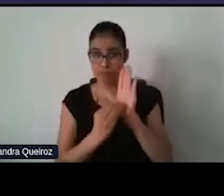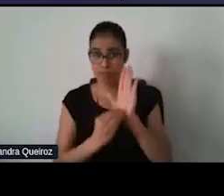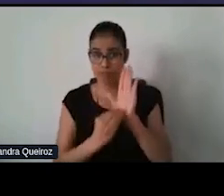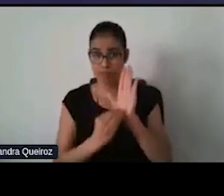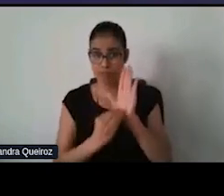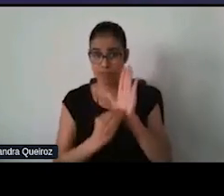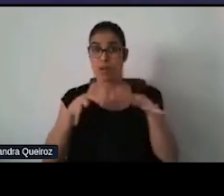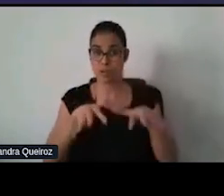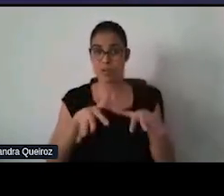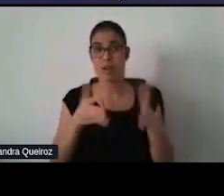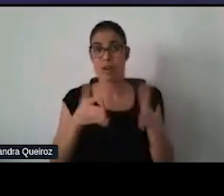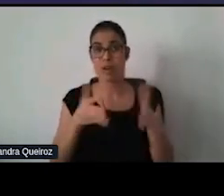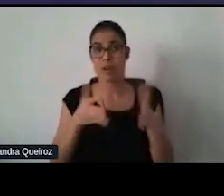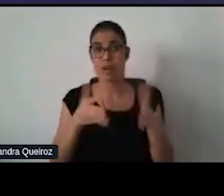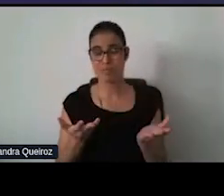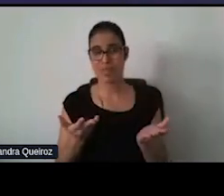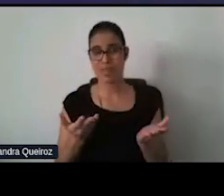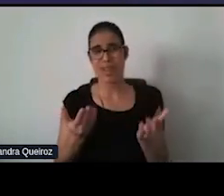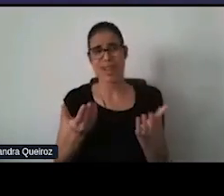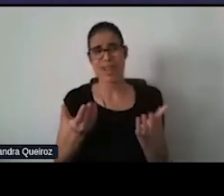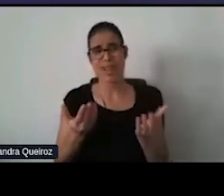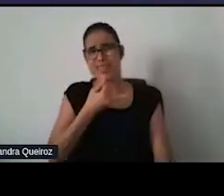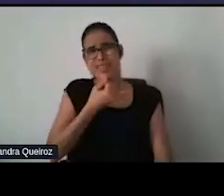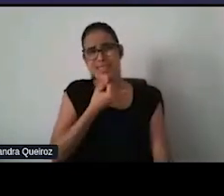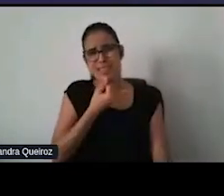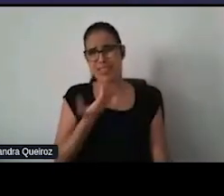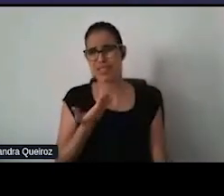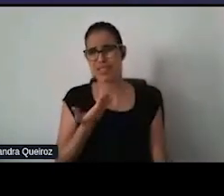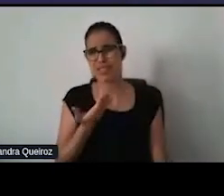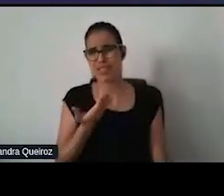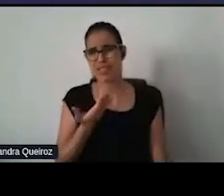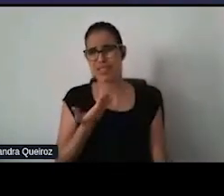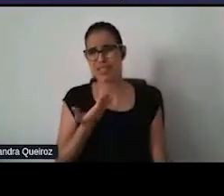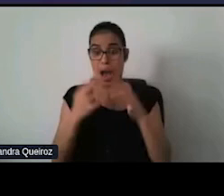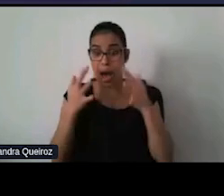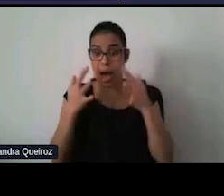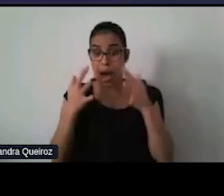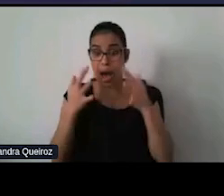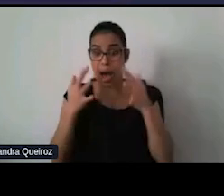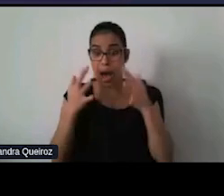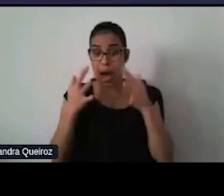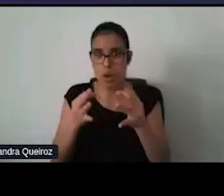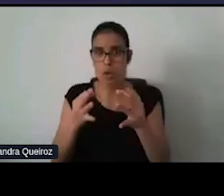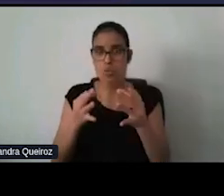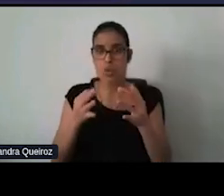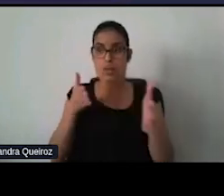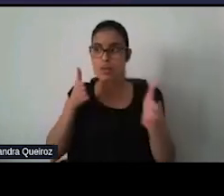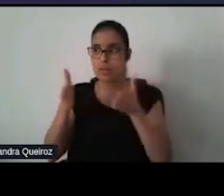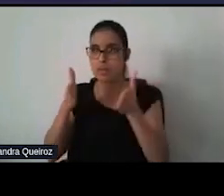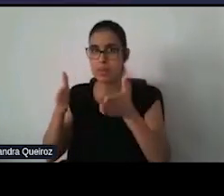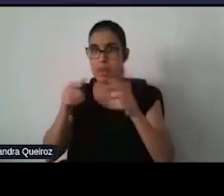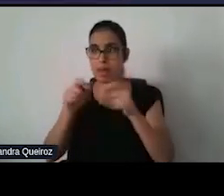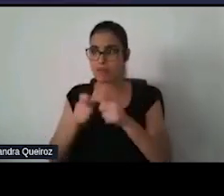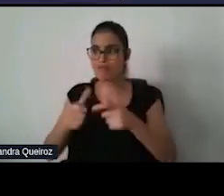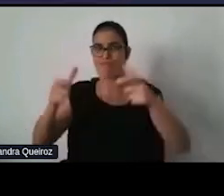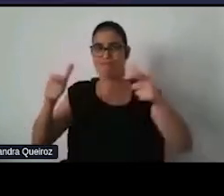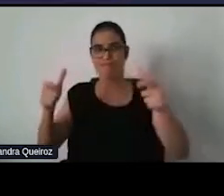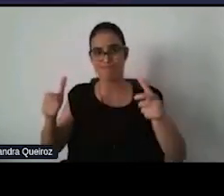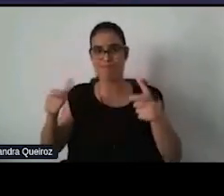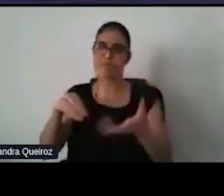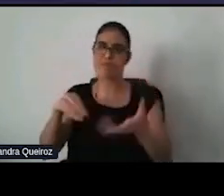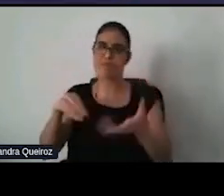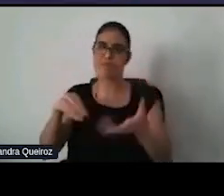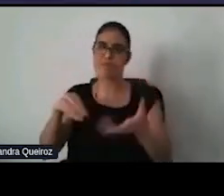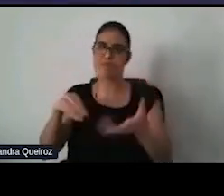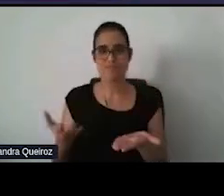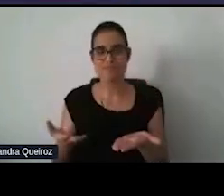Então, é muito triste ver que ainda não é dada tanta importância, sendo que isso melhora também SEO, né? É